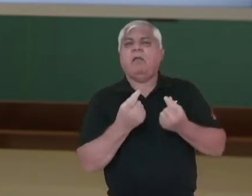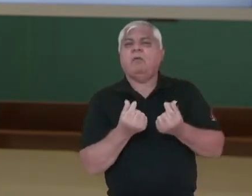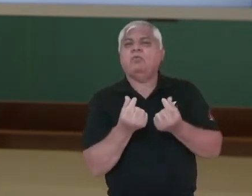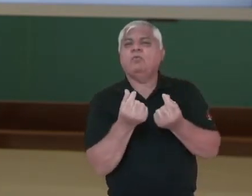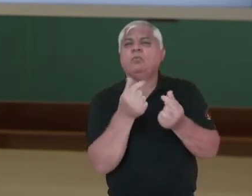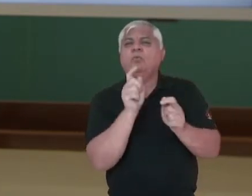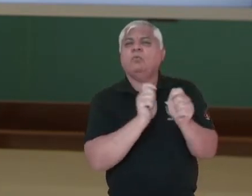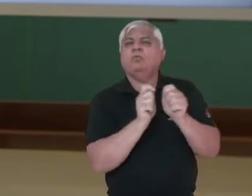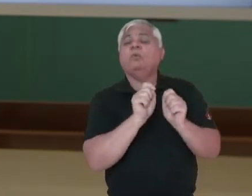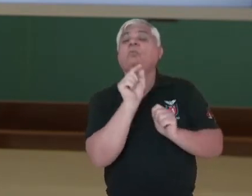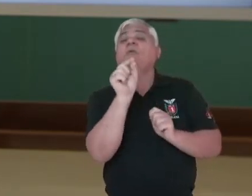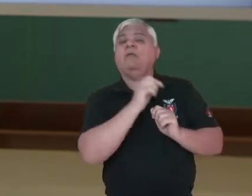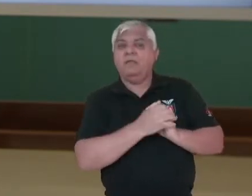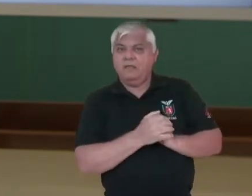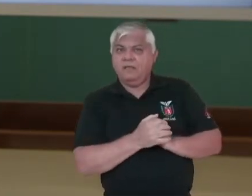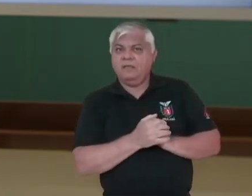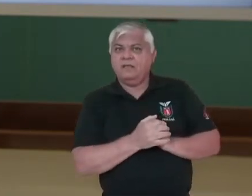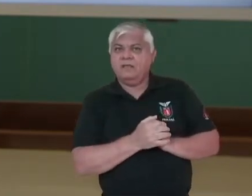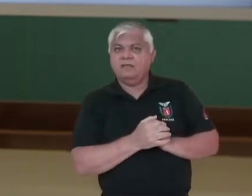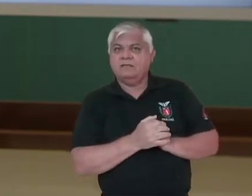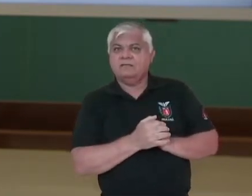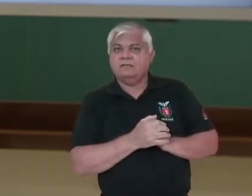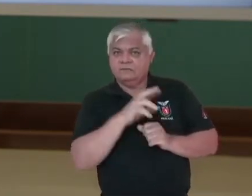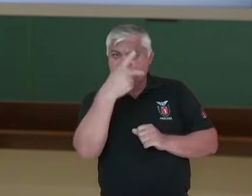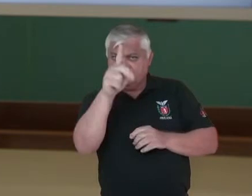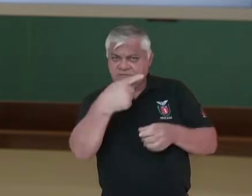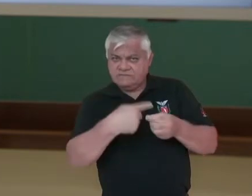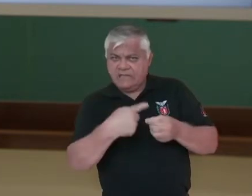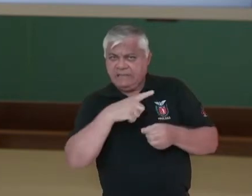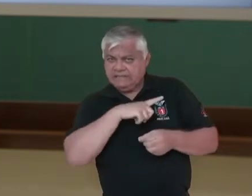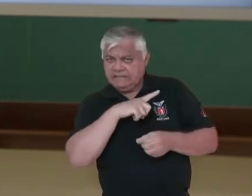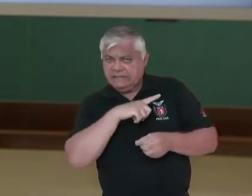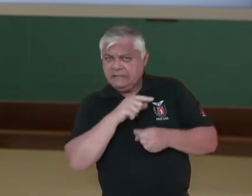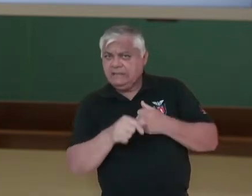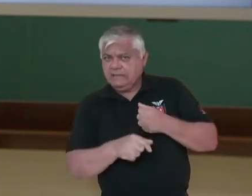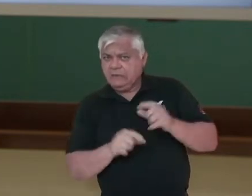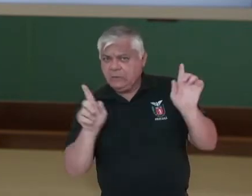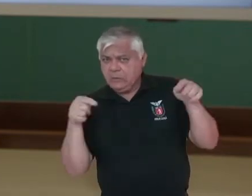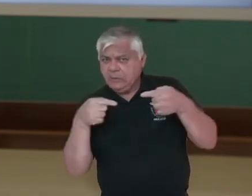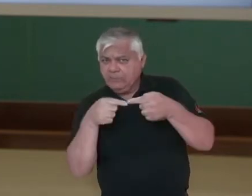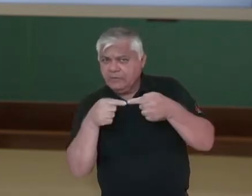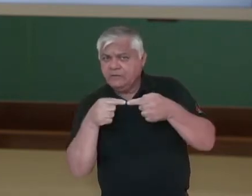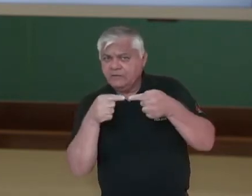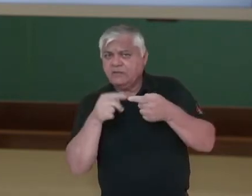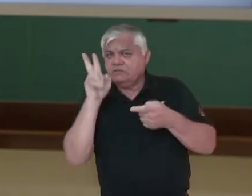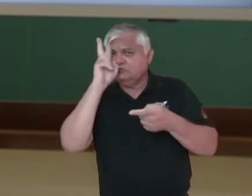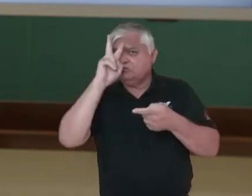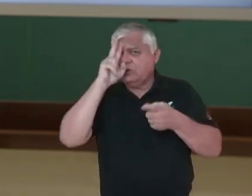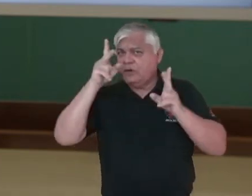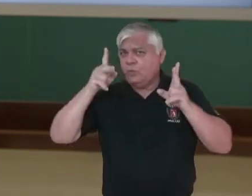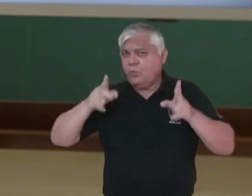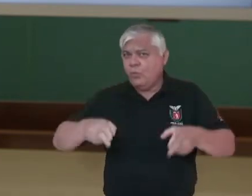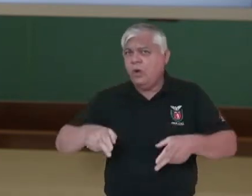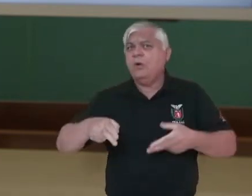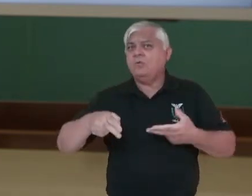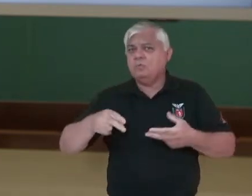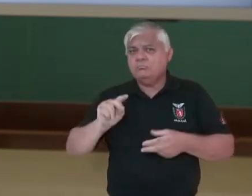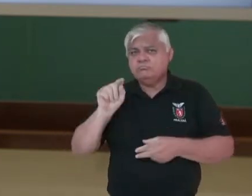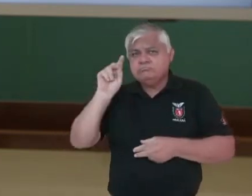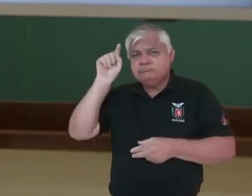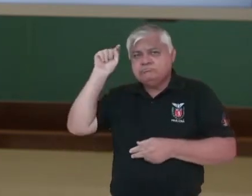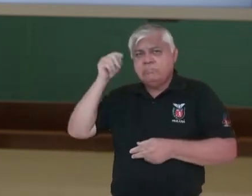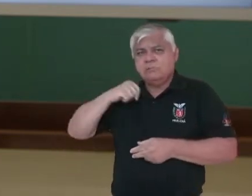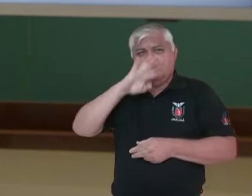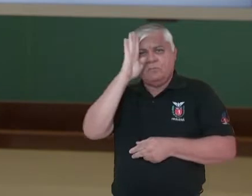teu município? Será que o que se desenvolve na atualidade no teu município tem a ver com alguma atividade que se desenvolveu ao longo da história